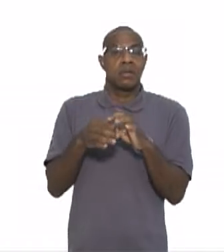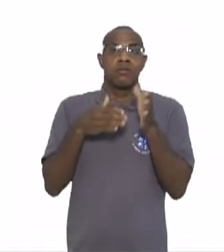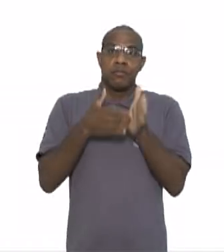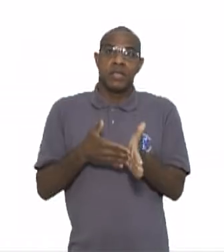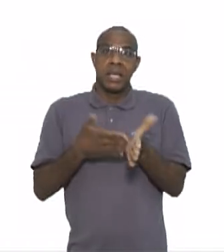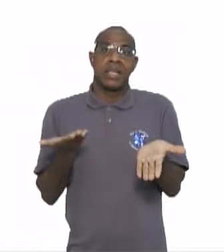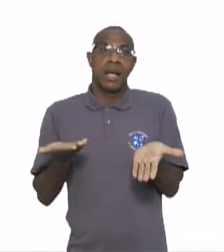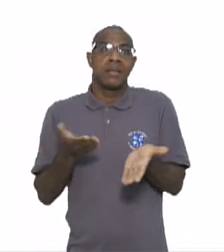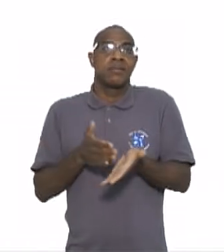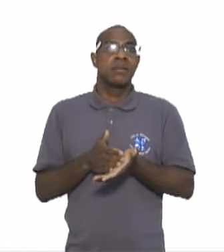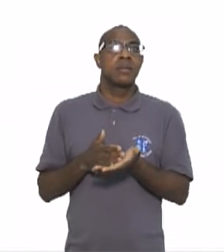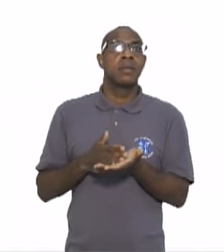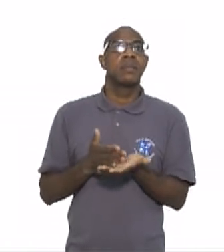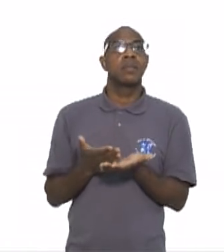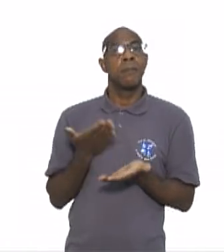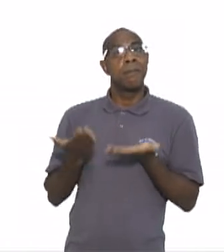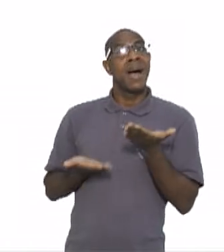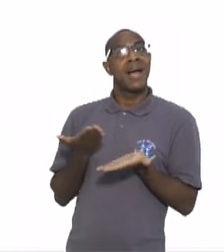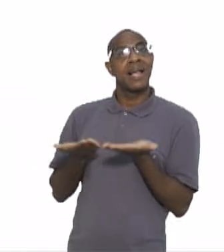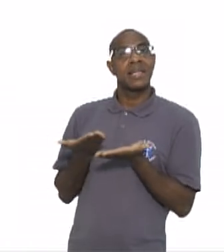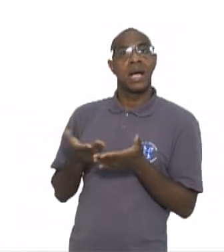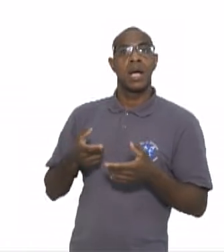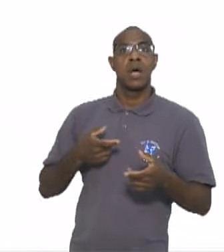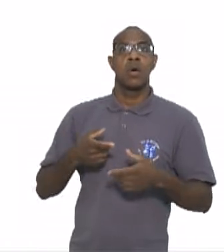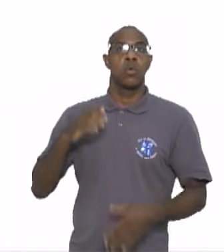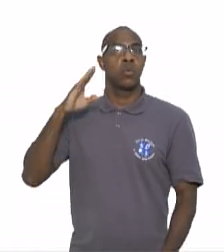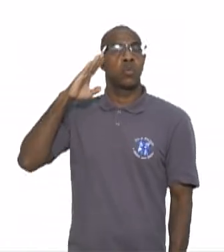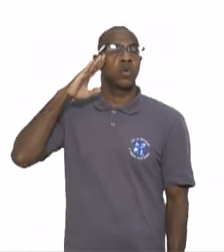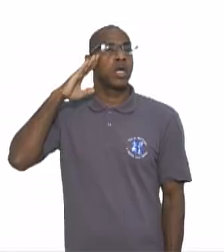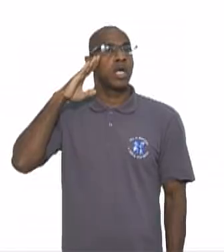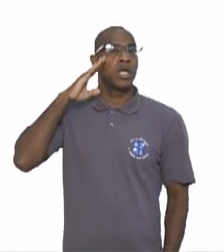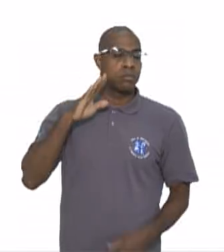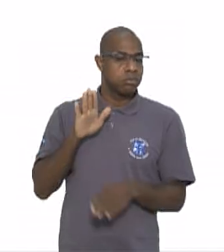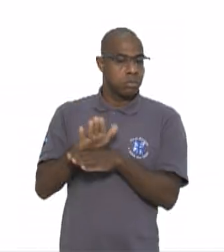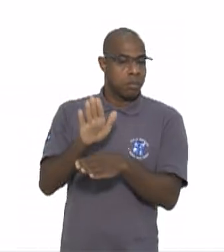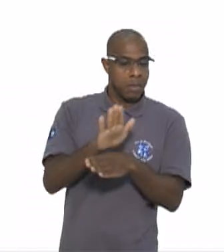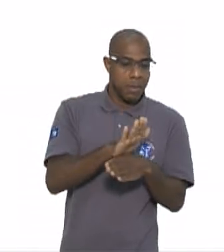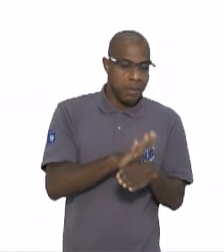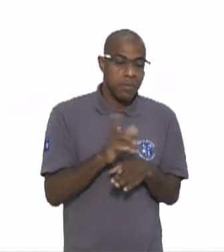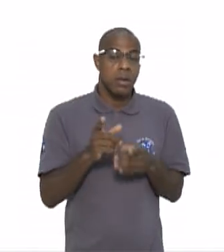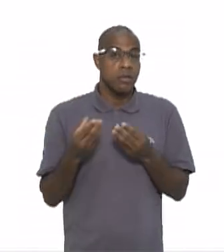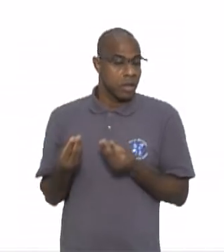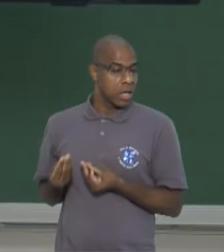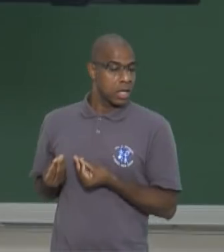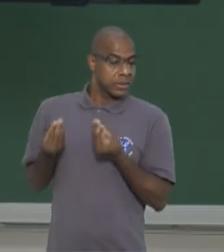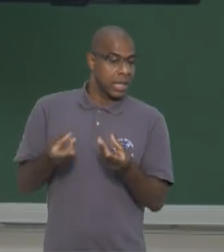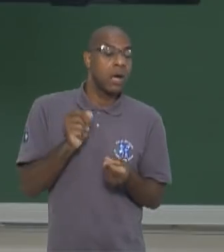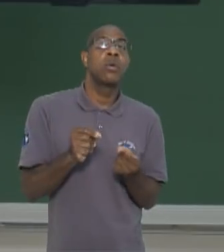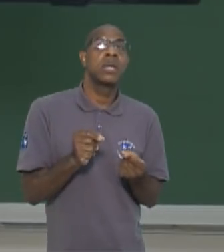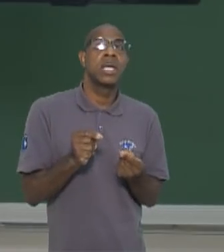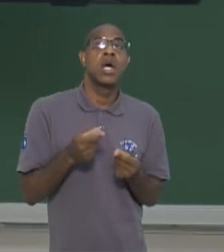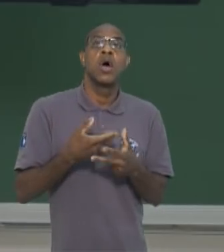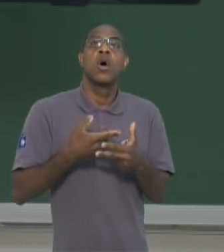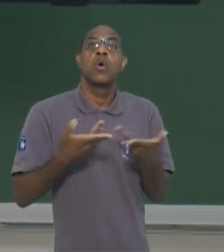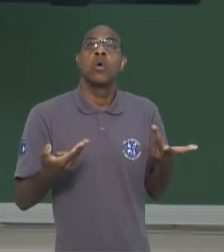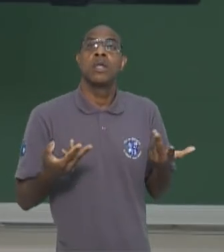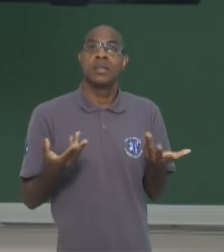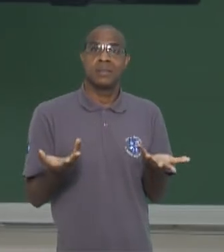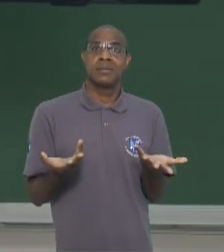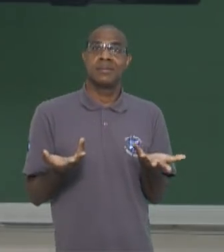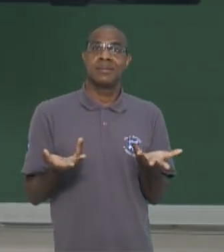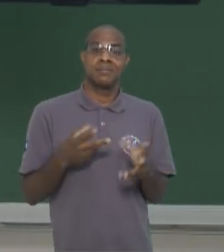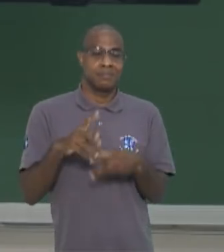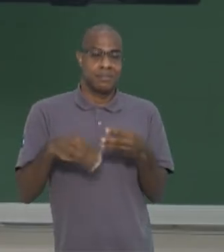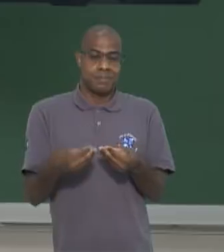agradar os seus guerreiros, era comum entre os reis bárbaros dar terra, em forma de recompensa pelos feitos dos seus guerreiros.